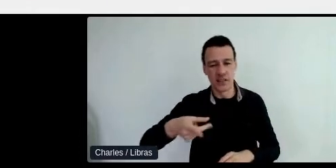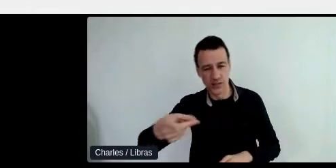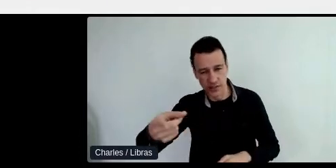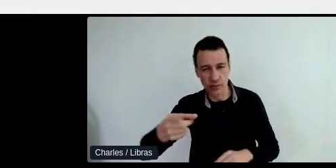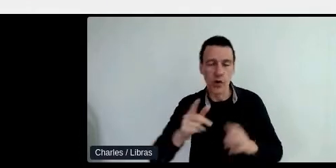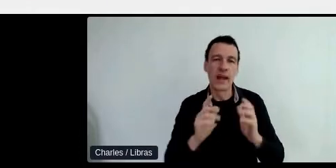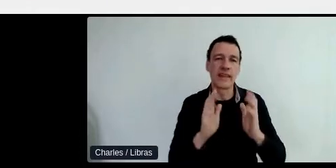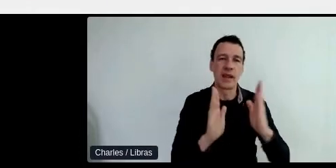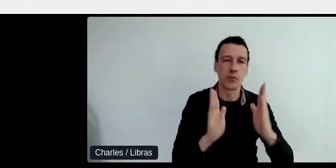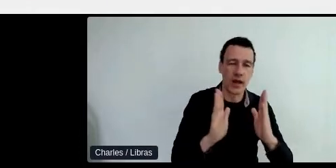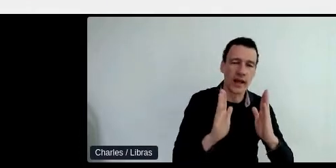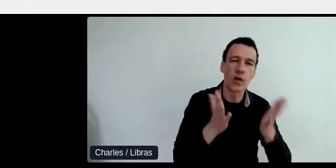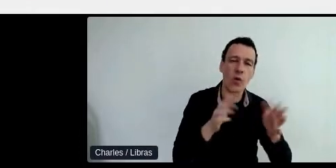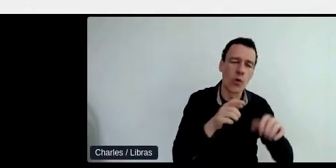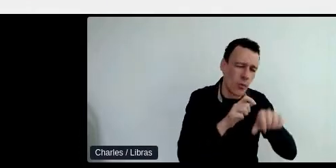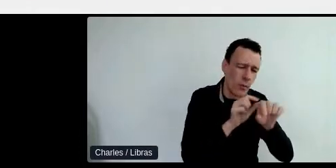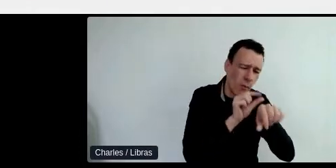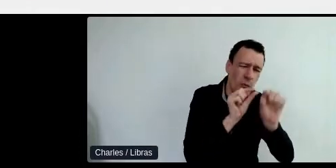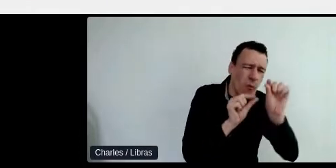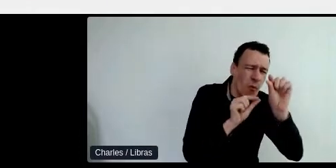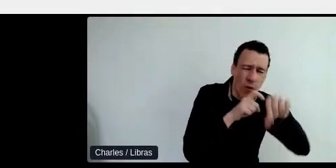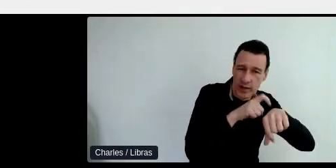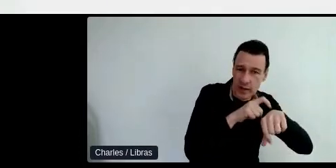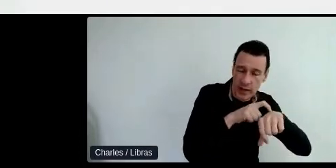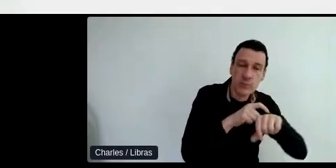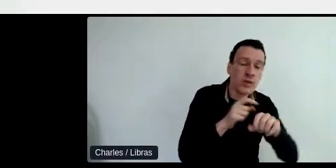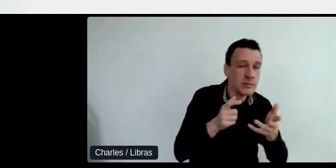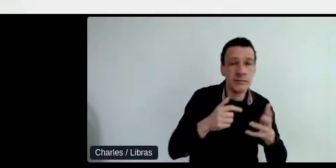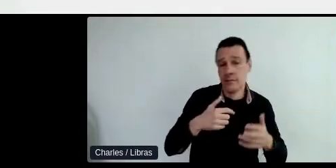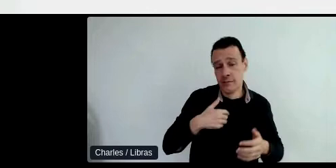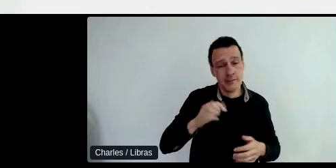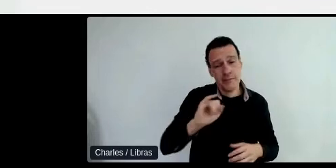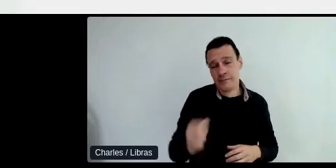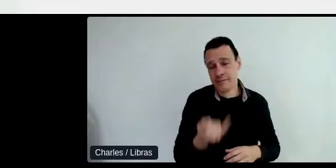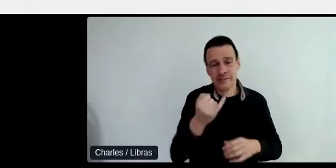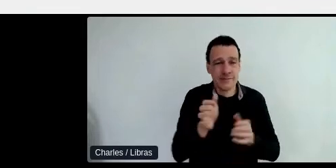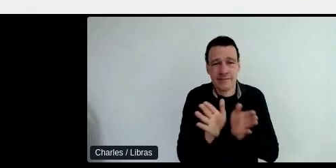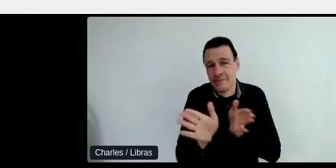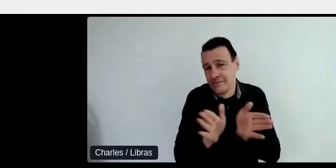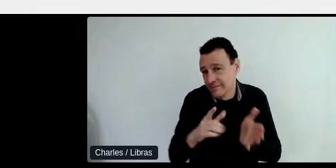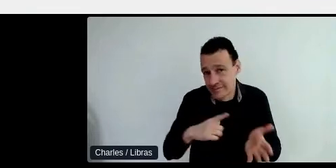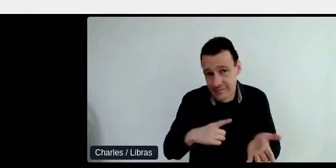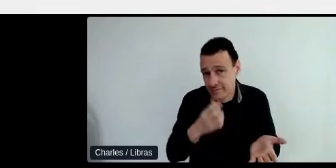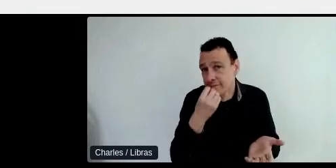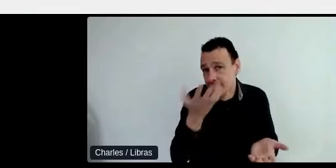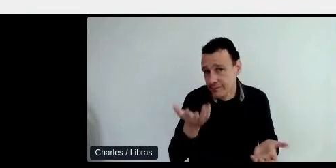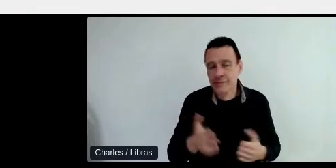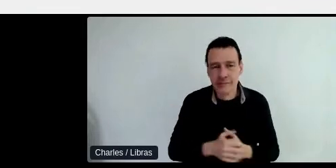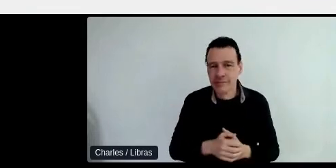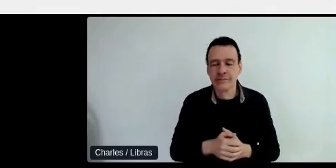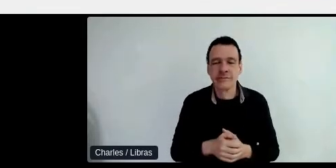estamos consumindo os recursos de acessibilidade a todo momento, tá?